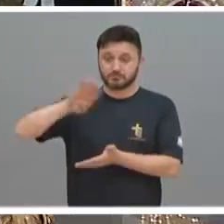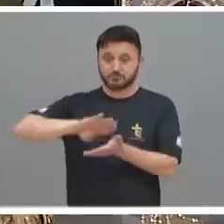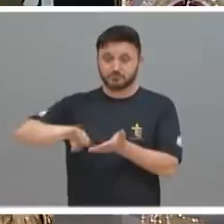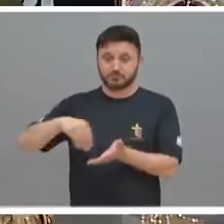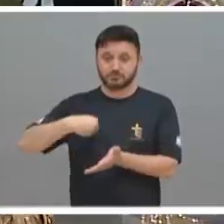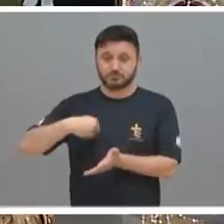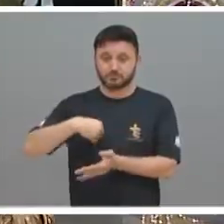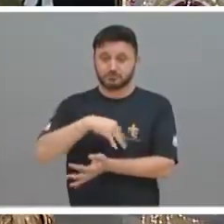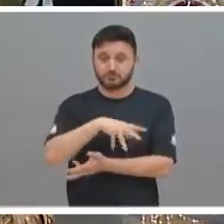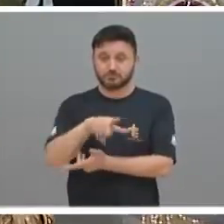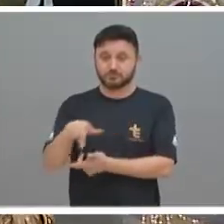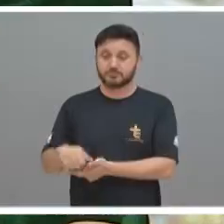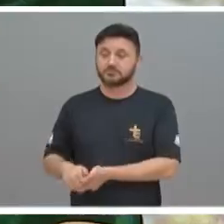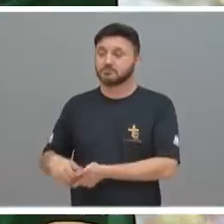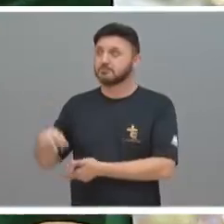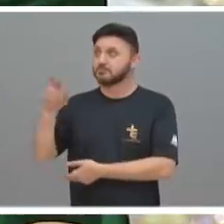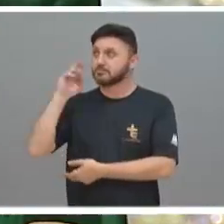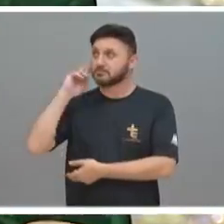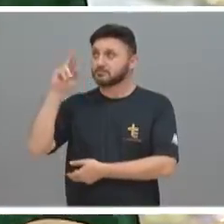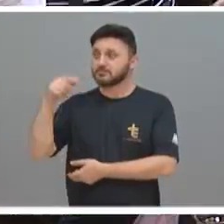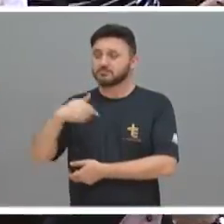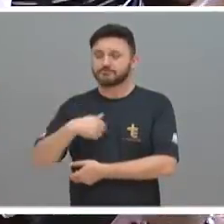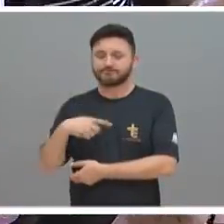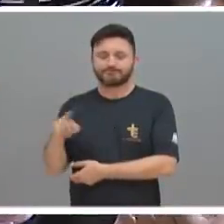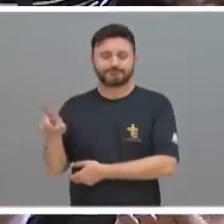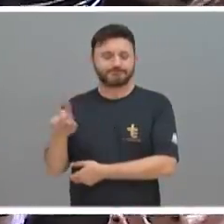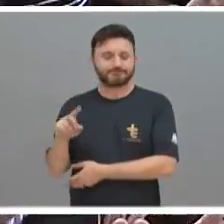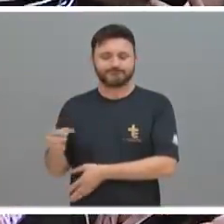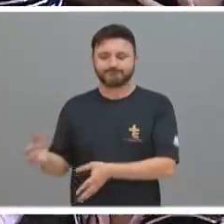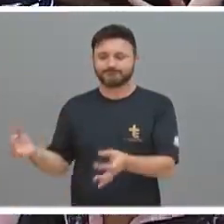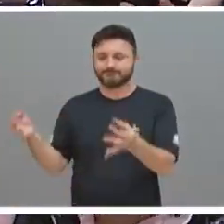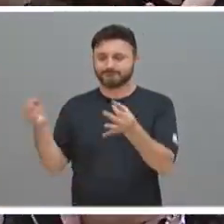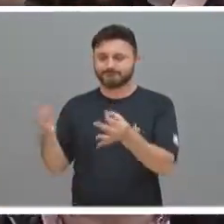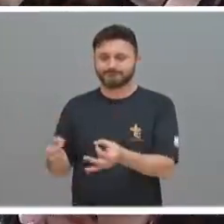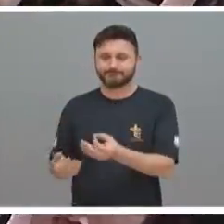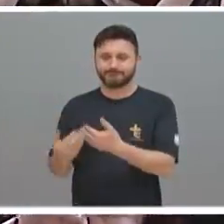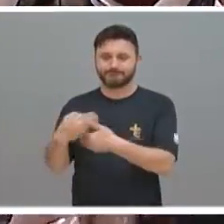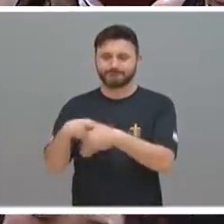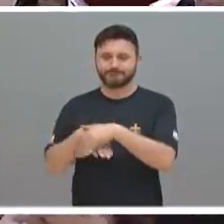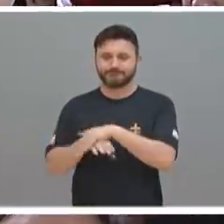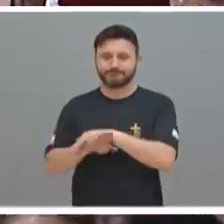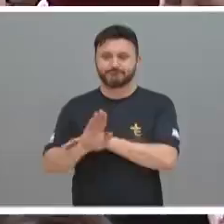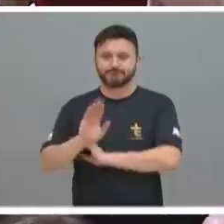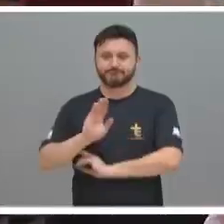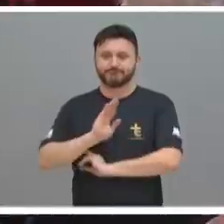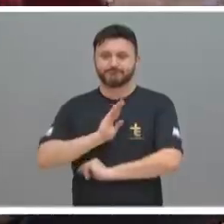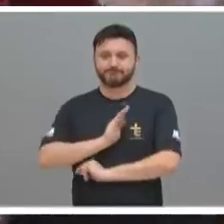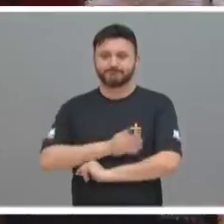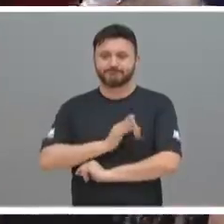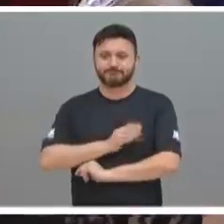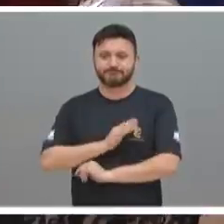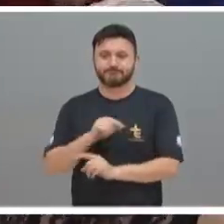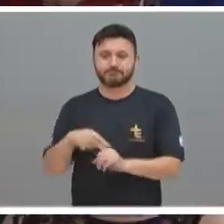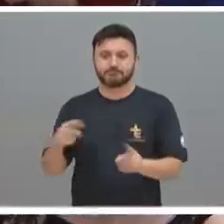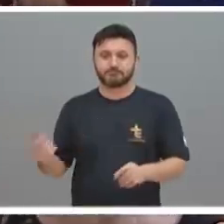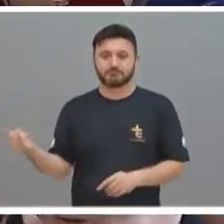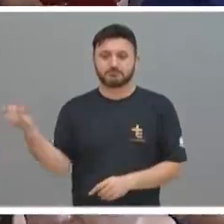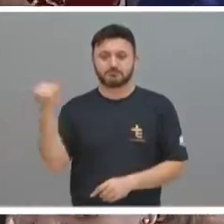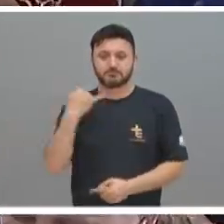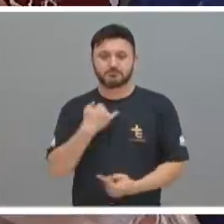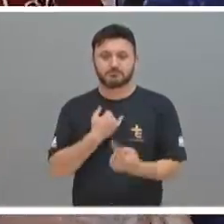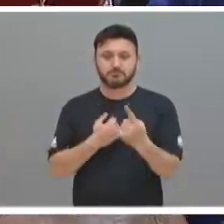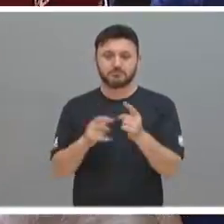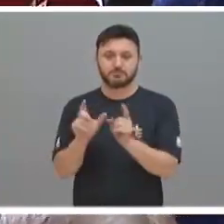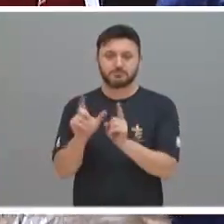eis aquele que tira o pecado do mundo. Senhor, eu não sou digno de que entreis em minha morada,